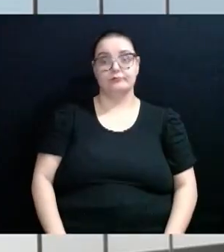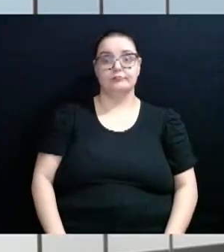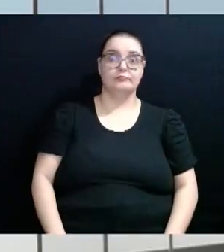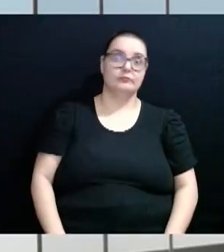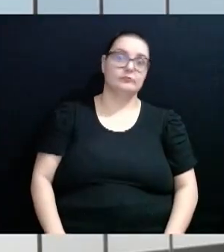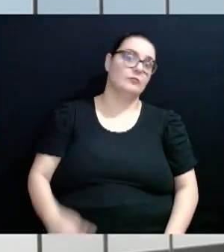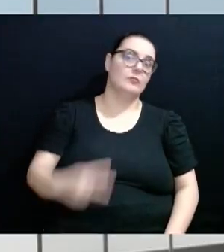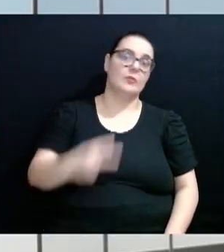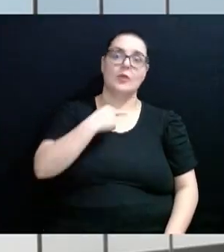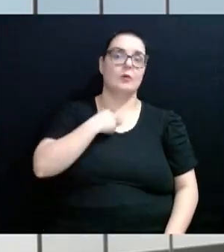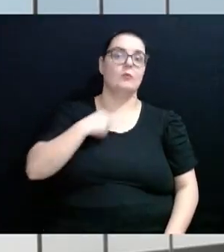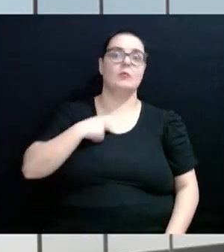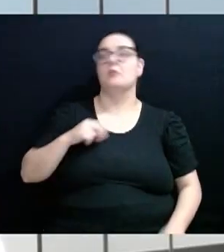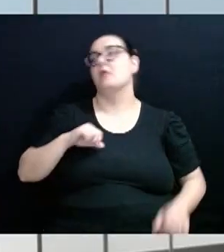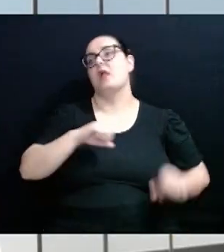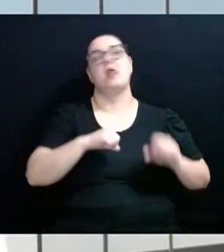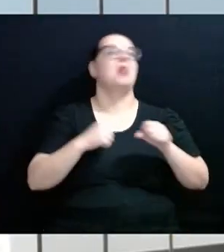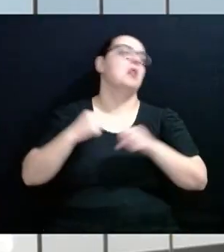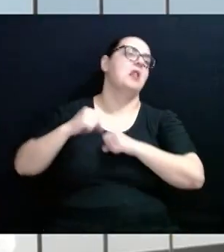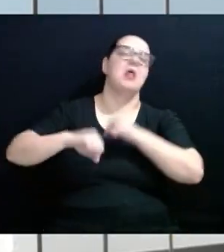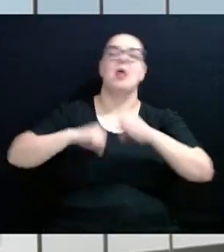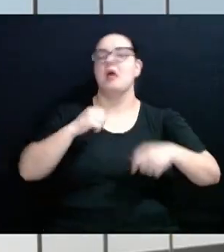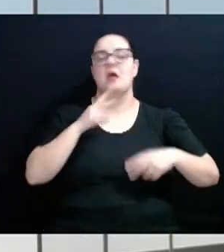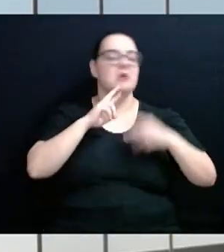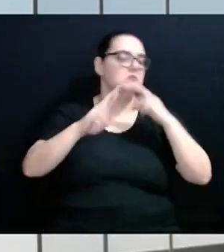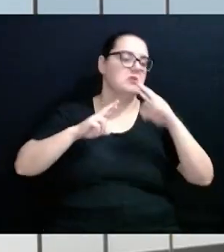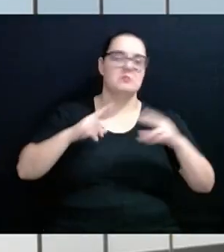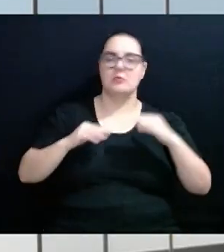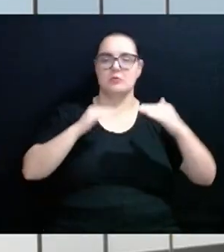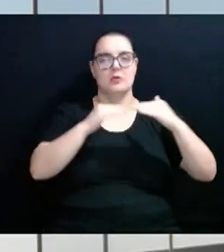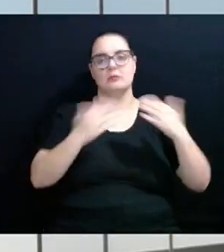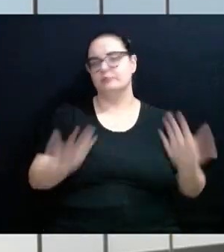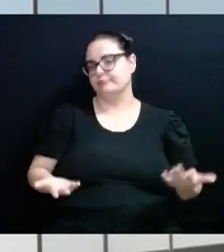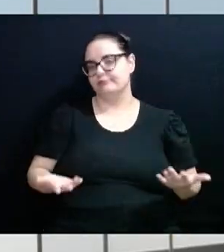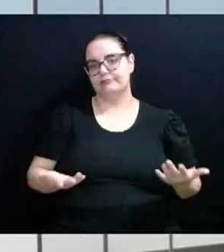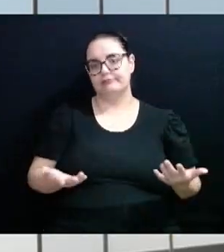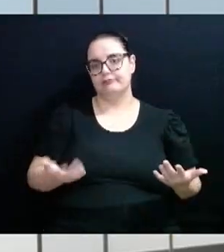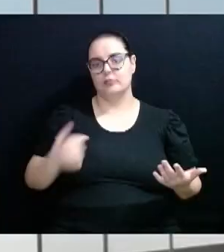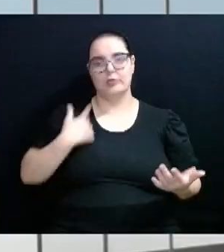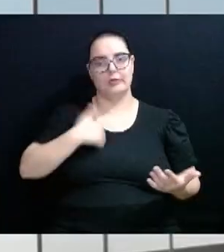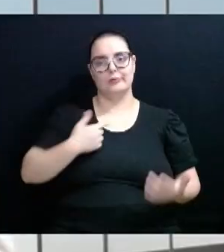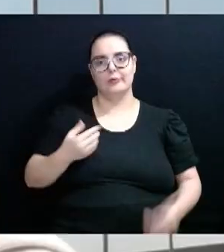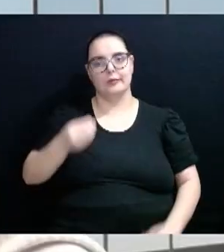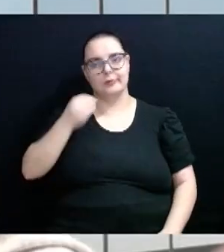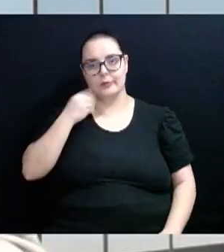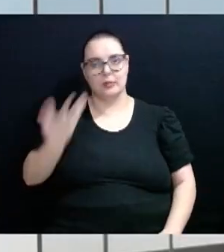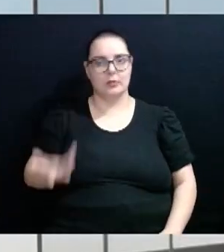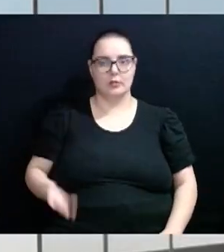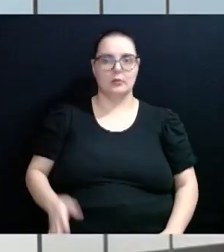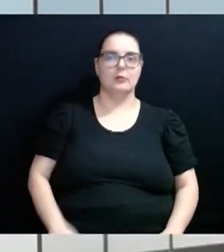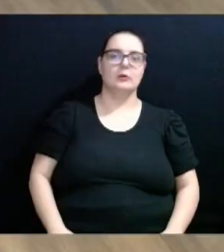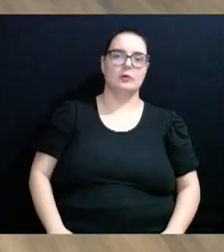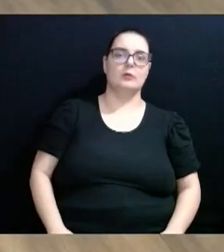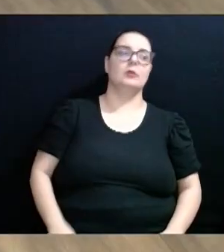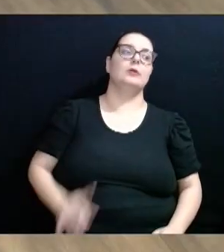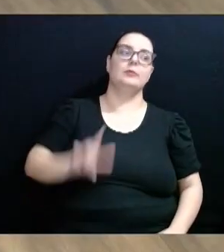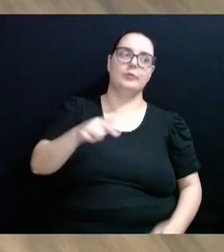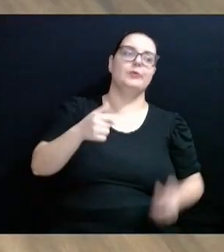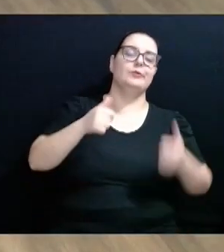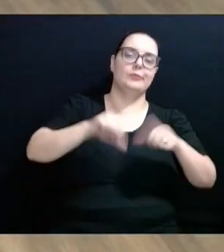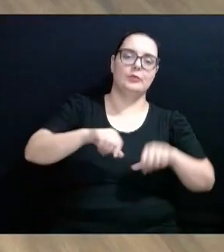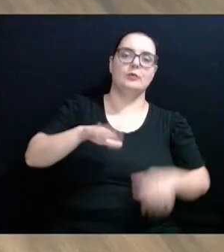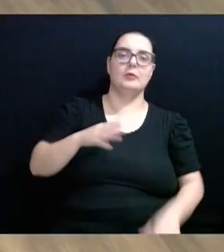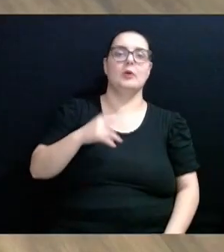querendo responder na mesma medida, porque nós corremos o risco de abrir a guarda. Bom. Professor,